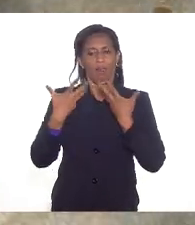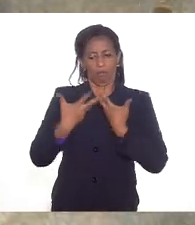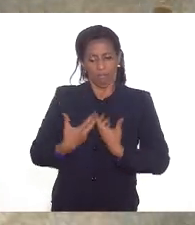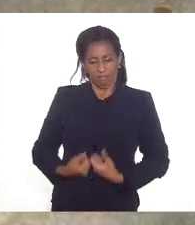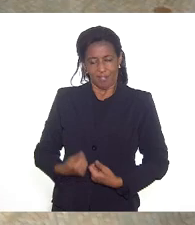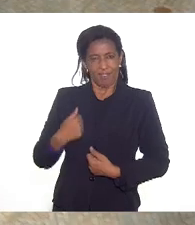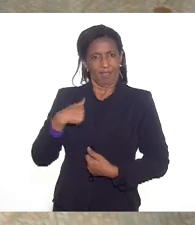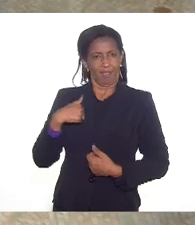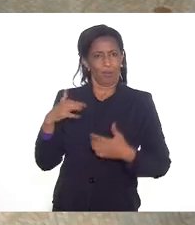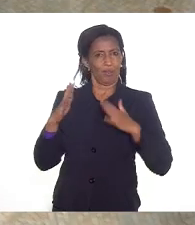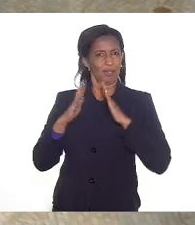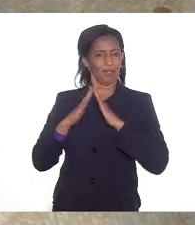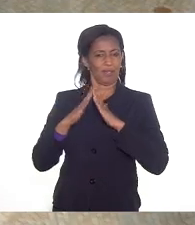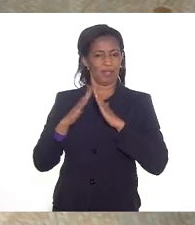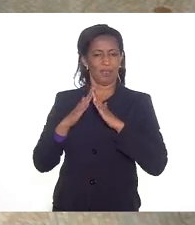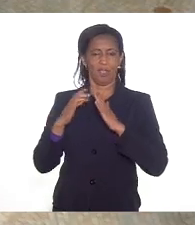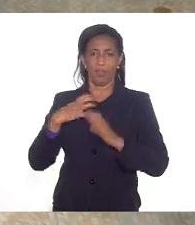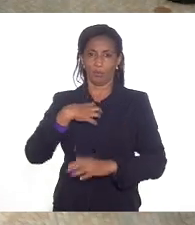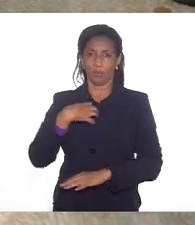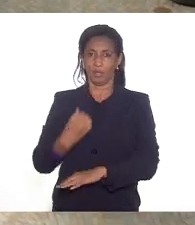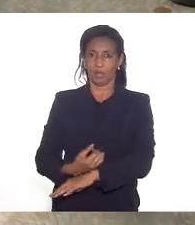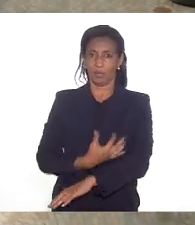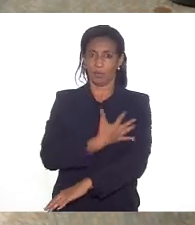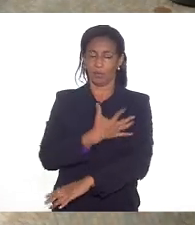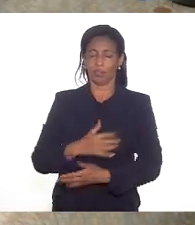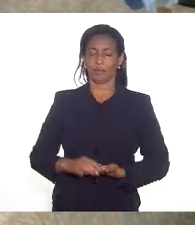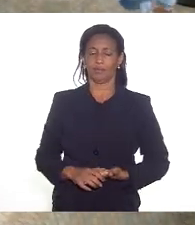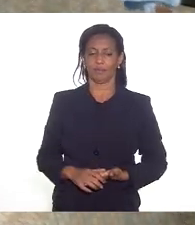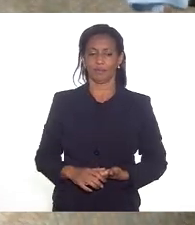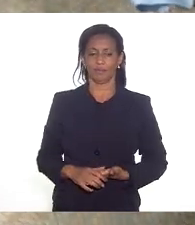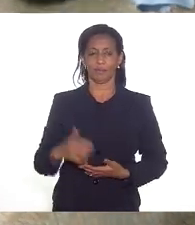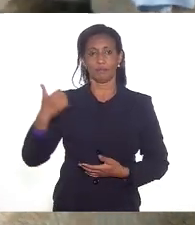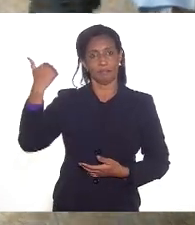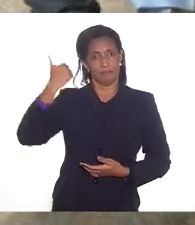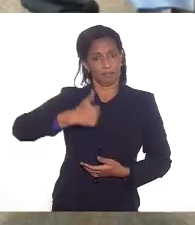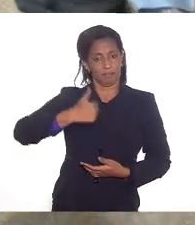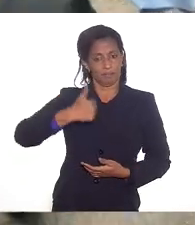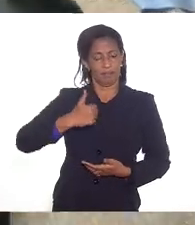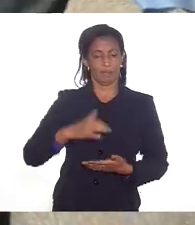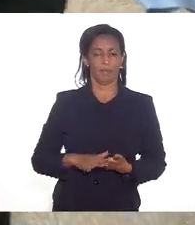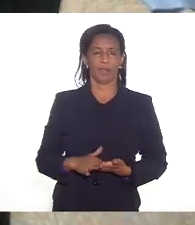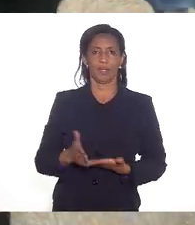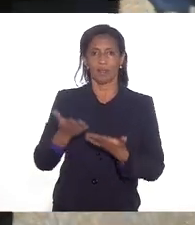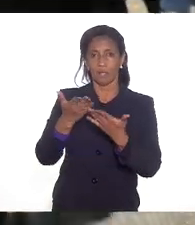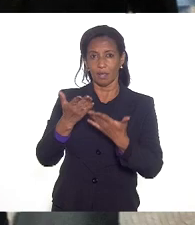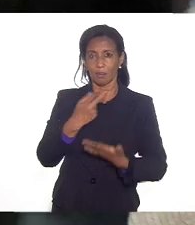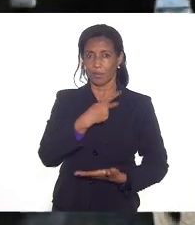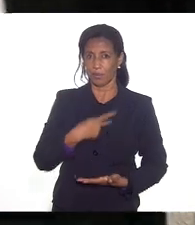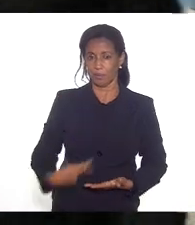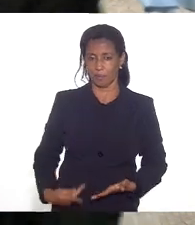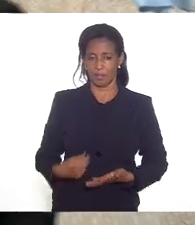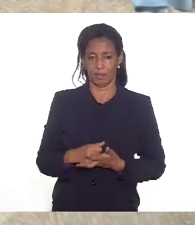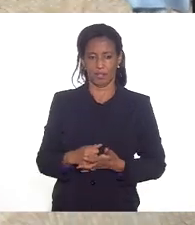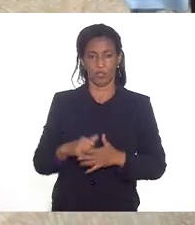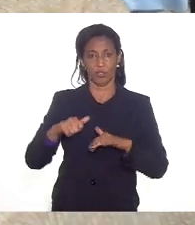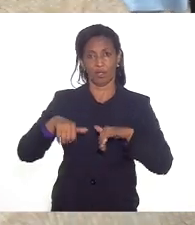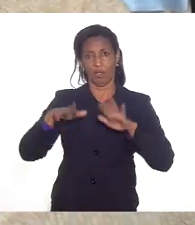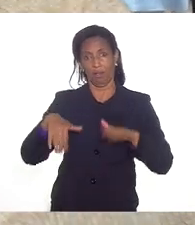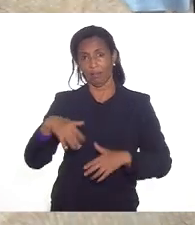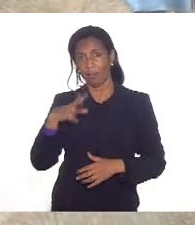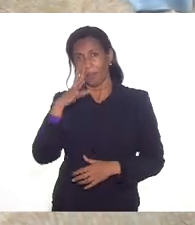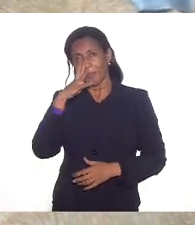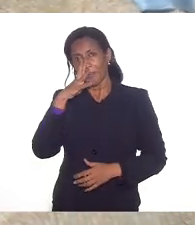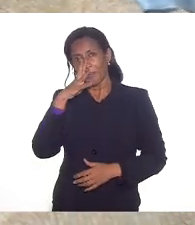nessa casa e eu fico emocionado à presidência em eu quero de vossa excelência a quem eu